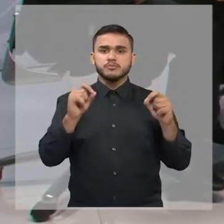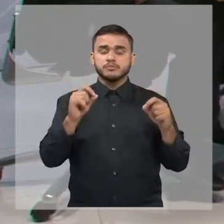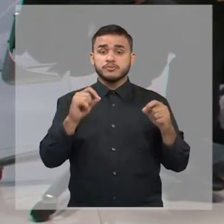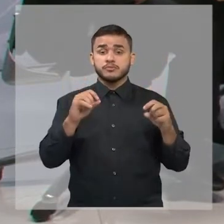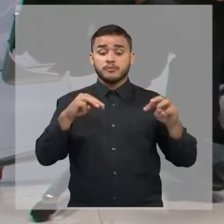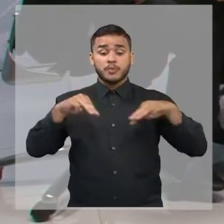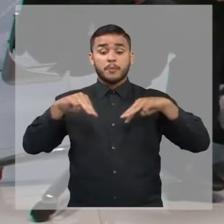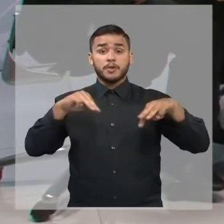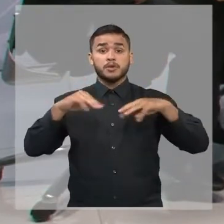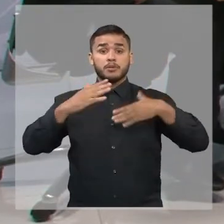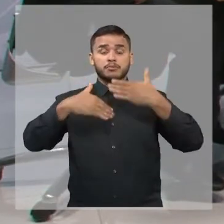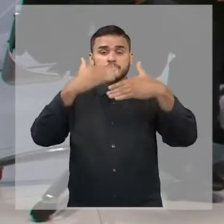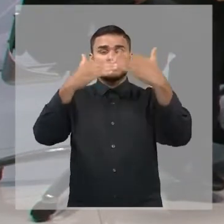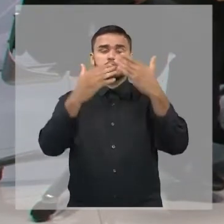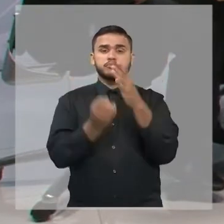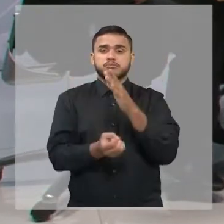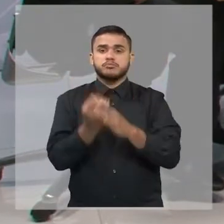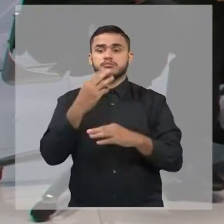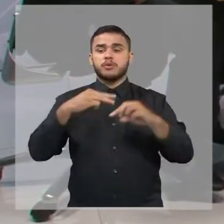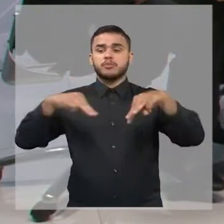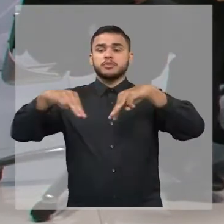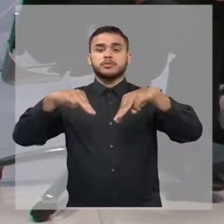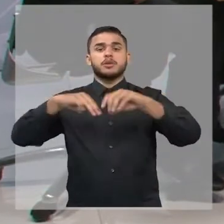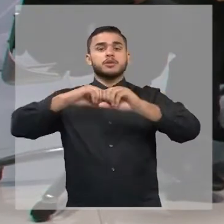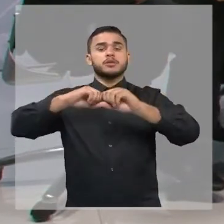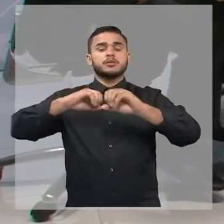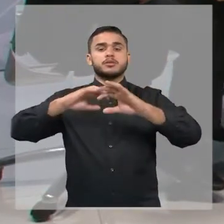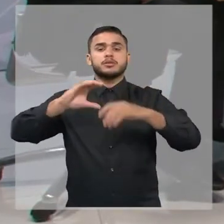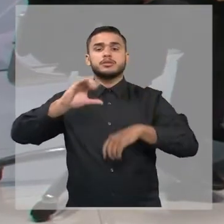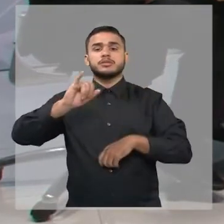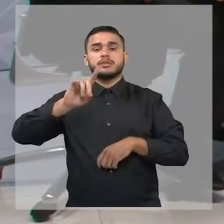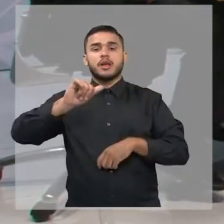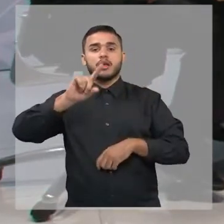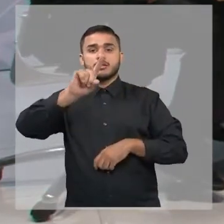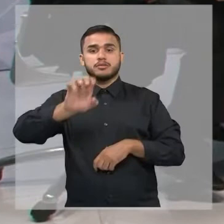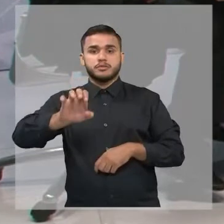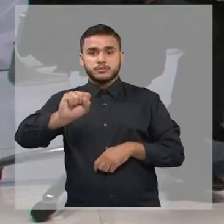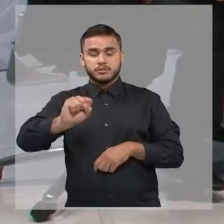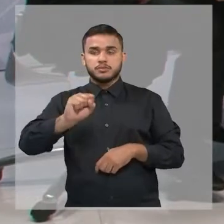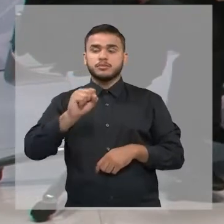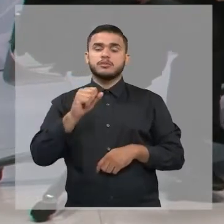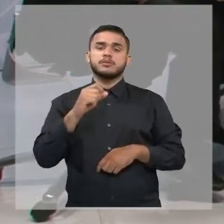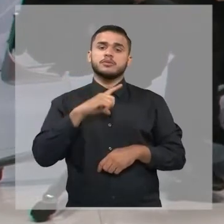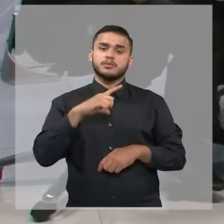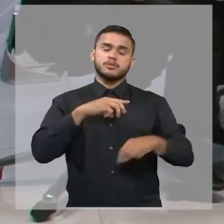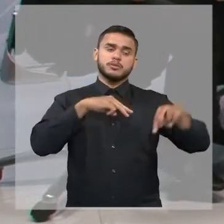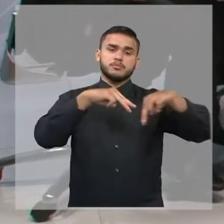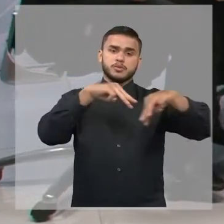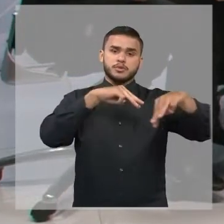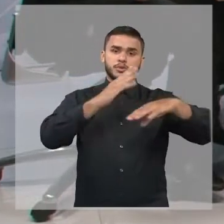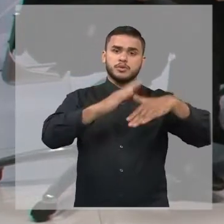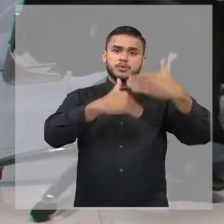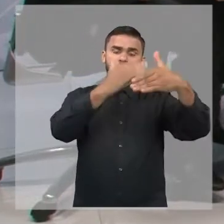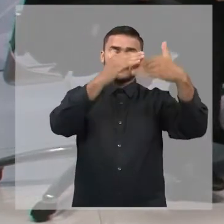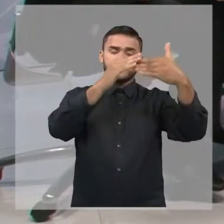eliminando o Ministério do Desenvolvimento, criando o Ministério das Cidades com o Ministério do Desenvolvimento